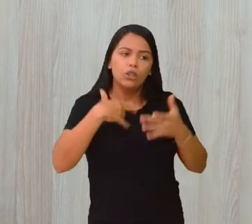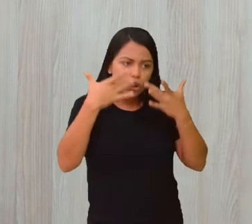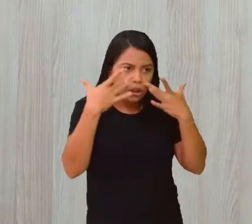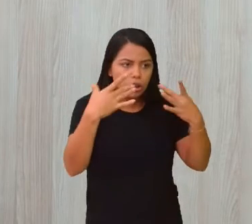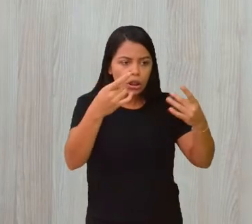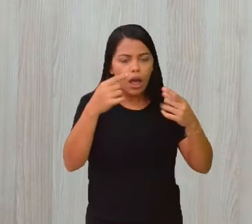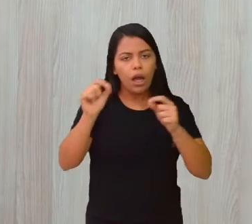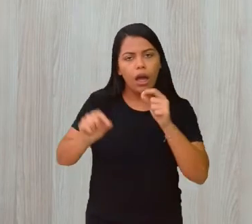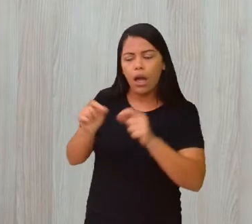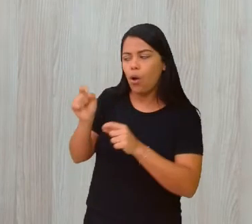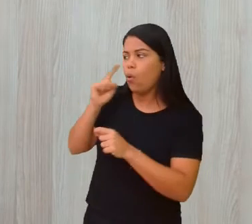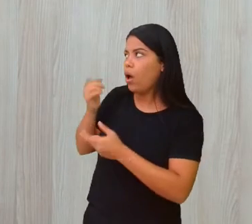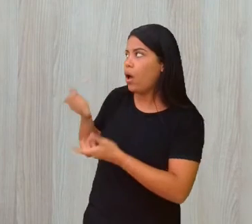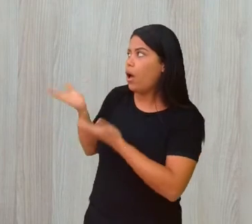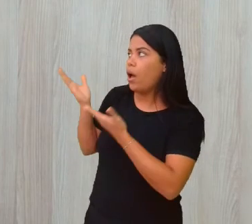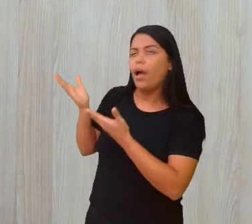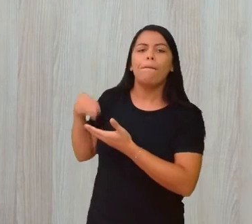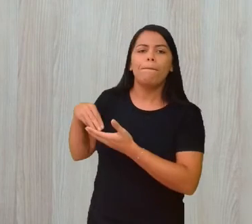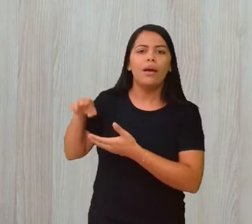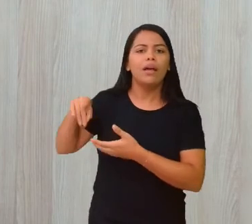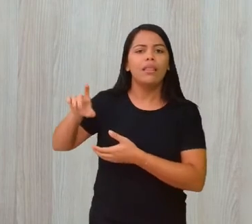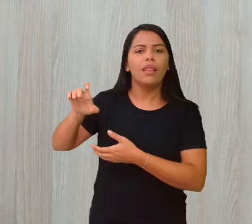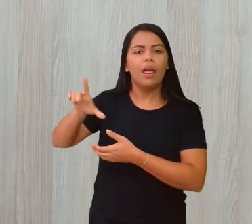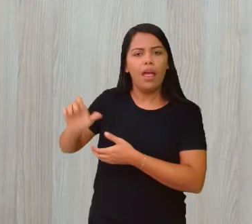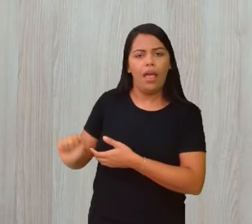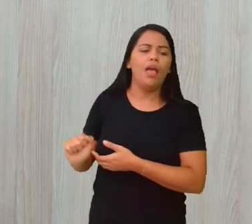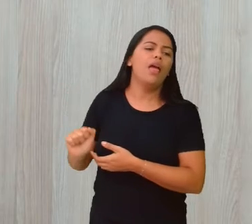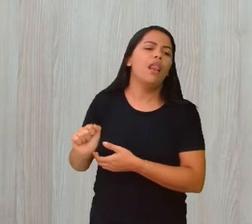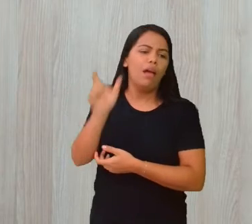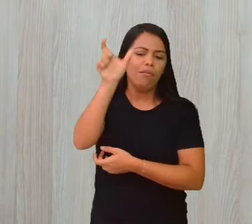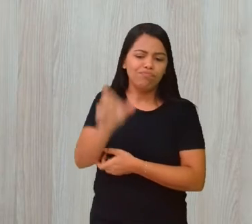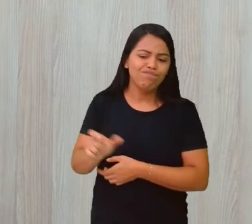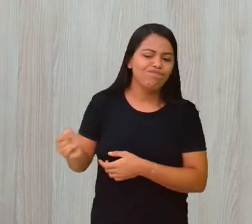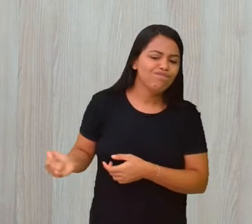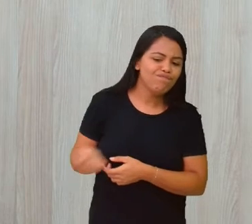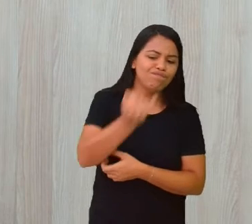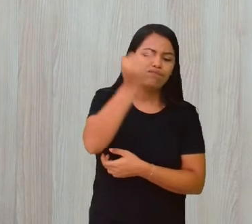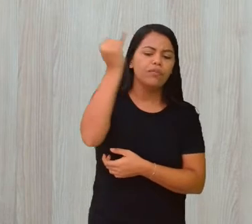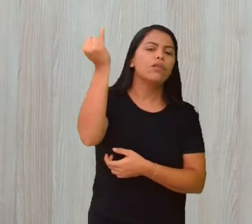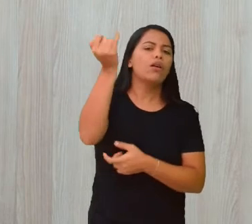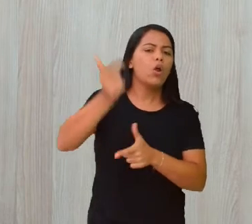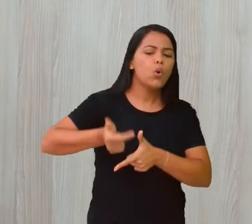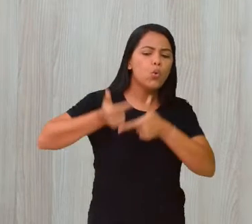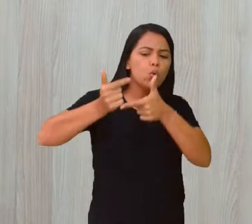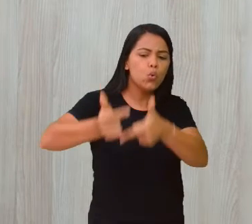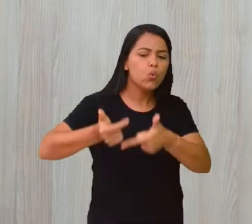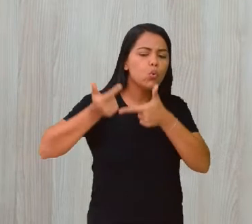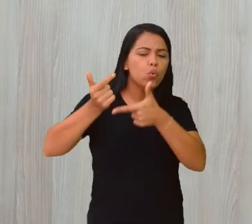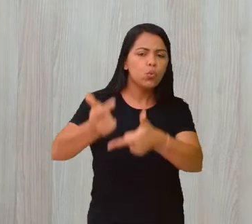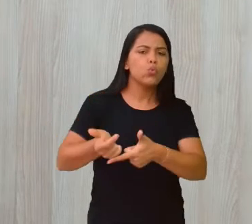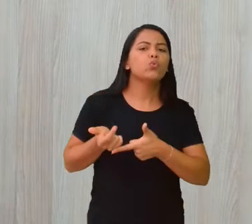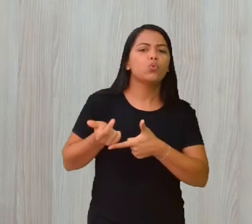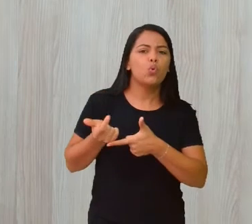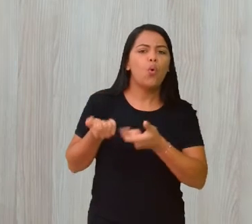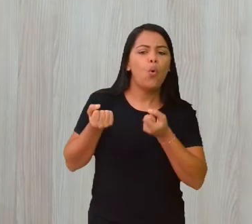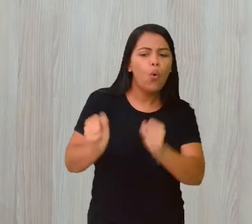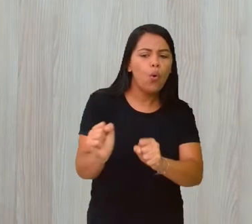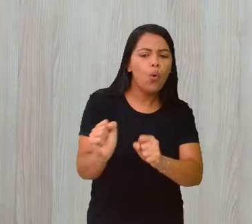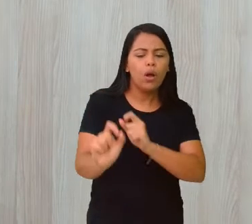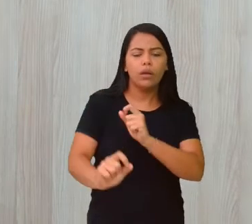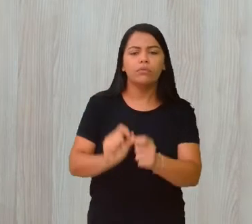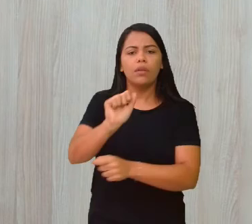figura do Mandela, que foi uma figura muito importante que lutou contra o apartheid, Que